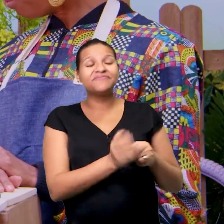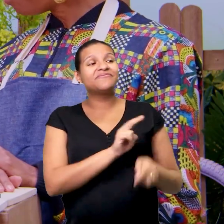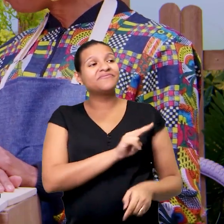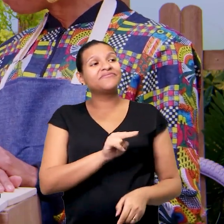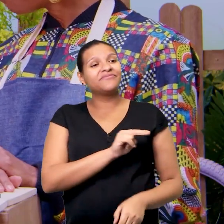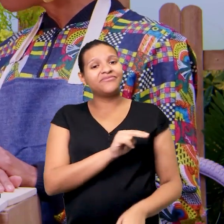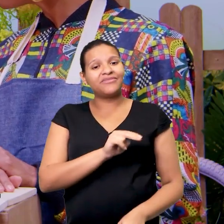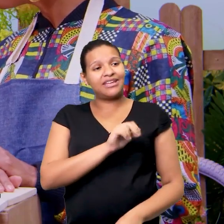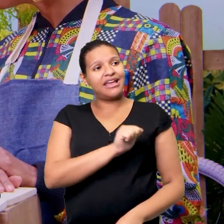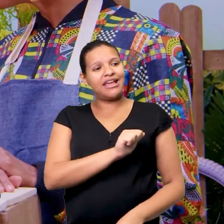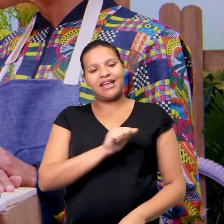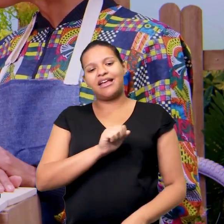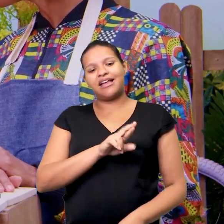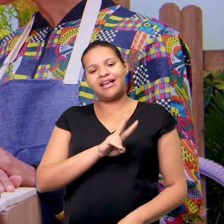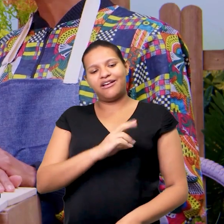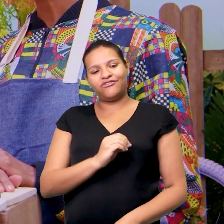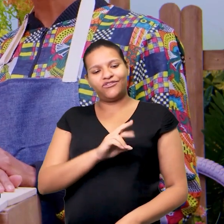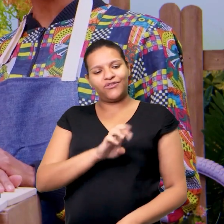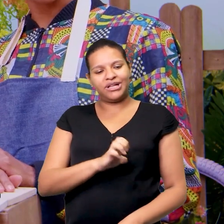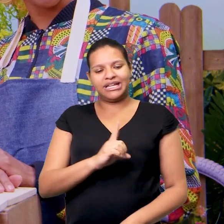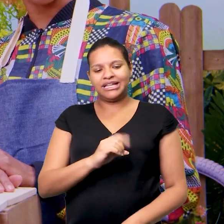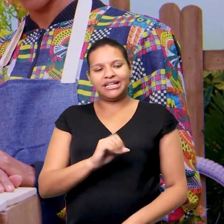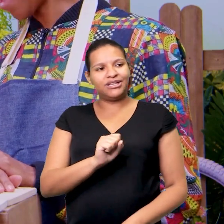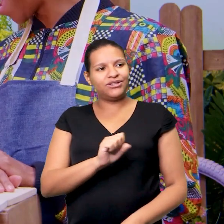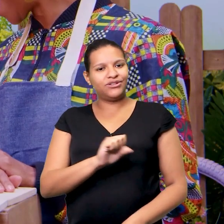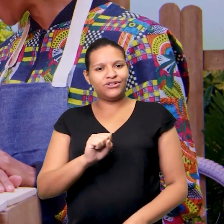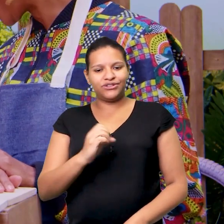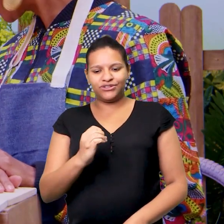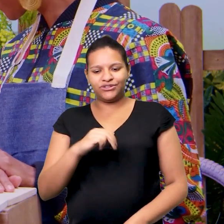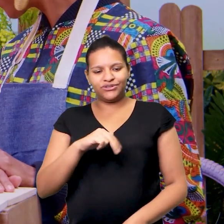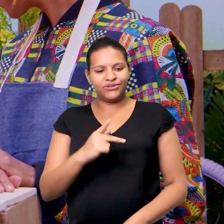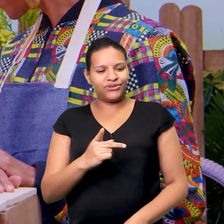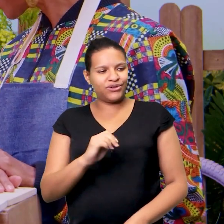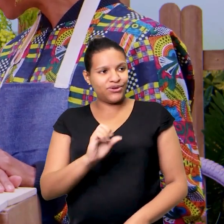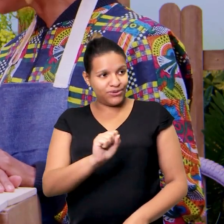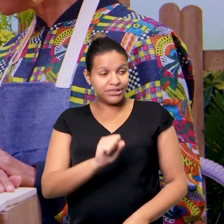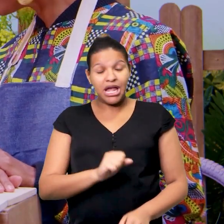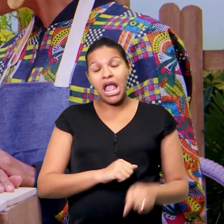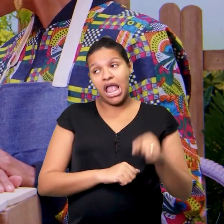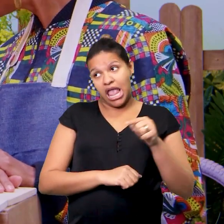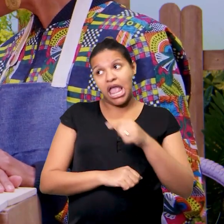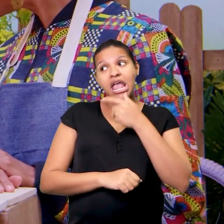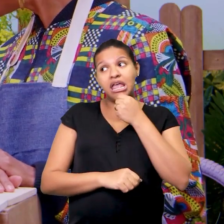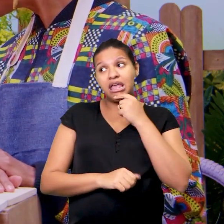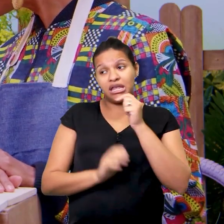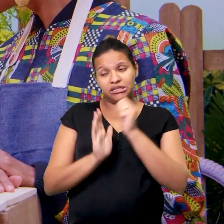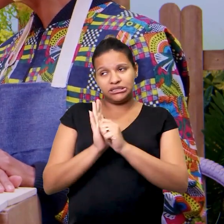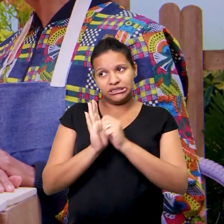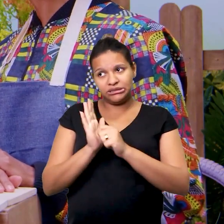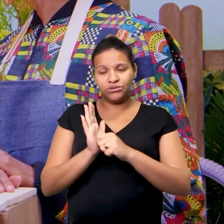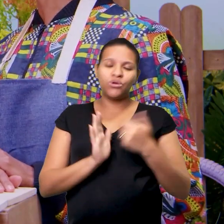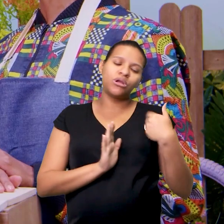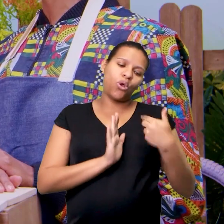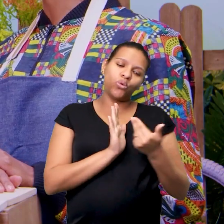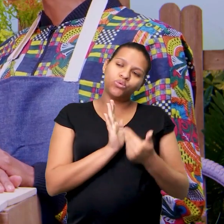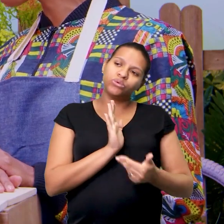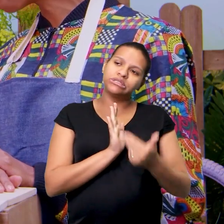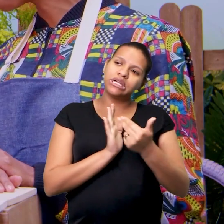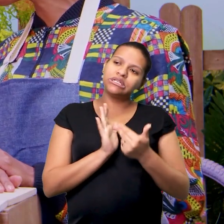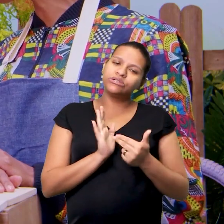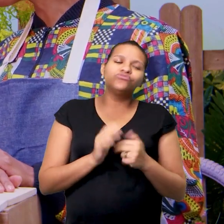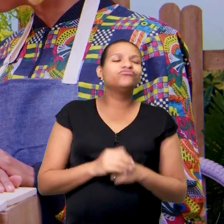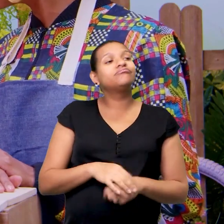Se chama A Árvore dos Sonhos. O Grover escreveu e eu fiz os desenhos.